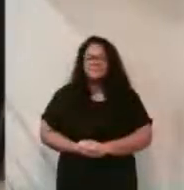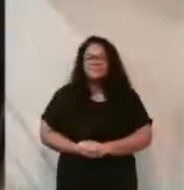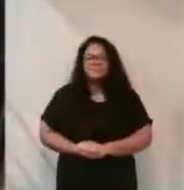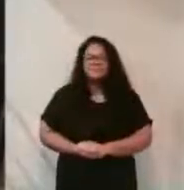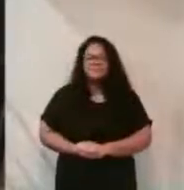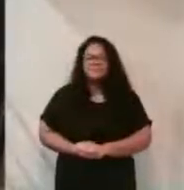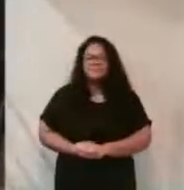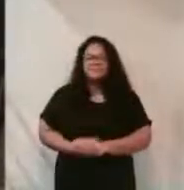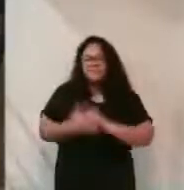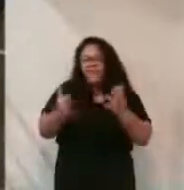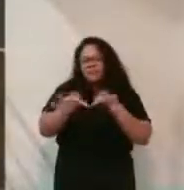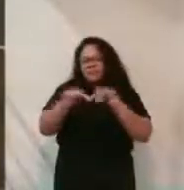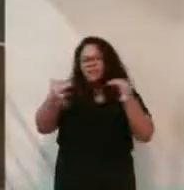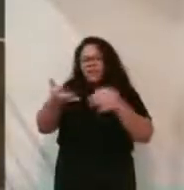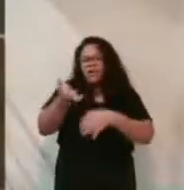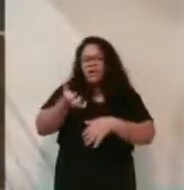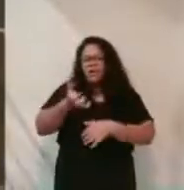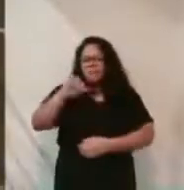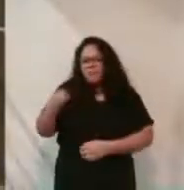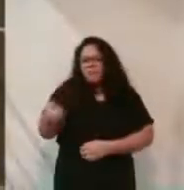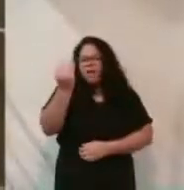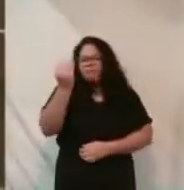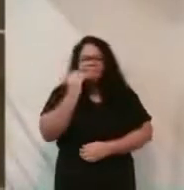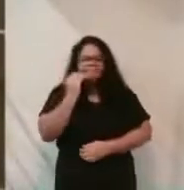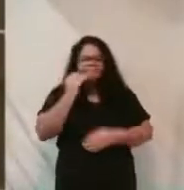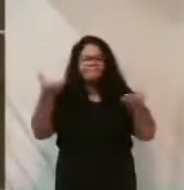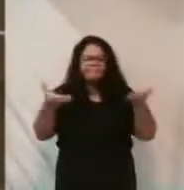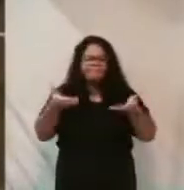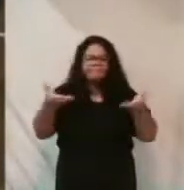aqui aproveitar essa oportunidade